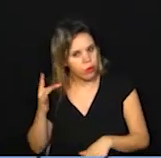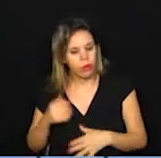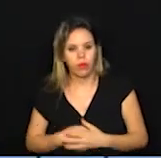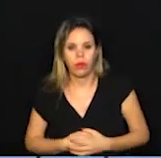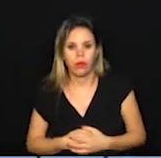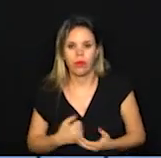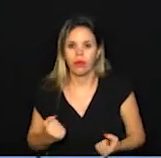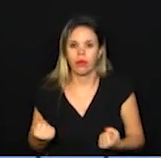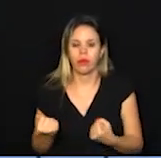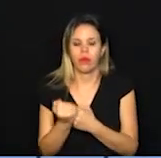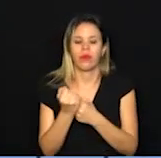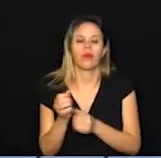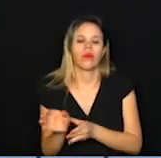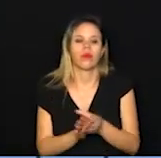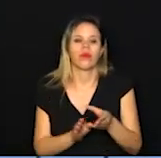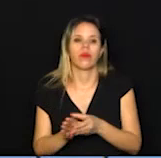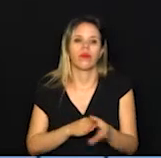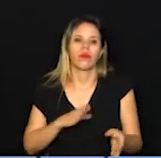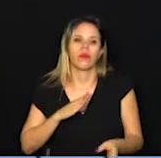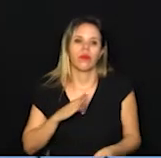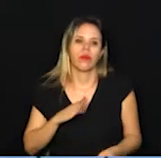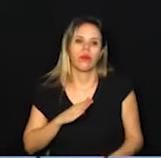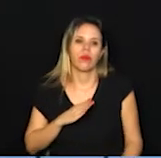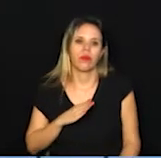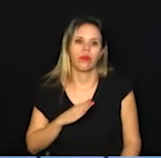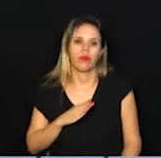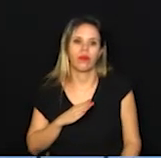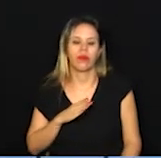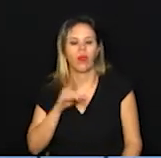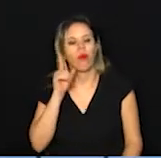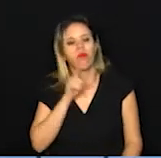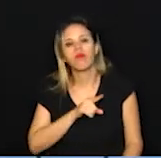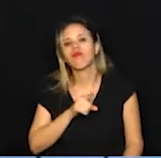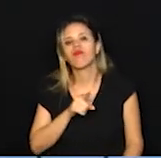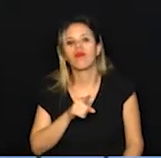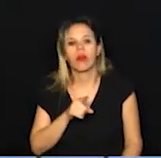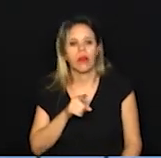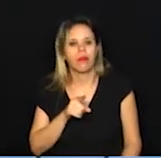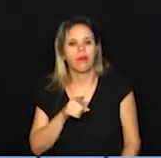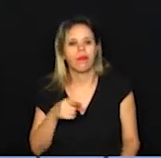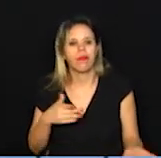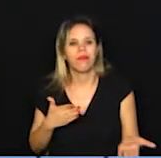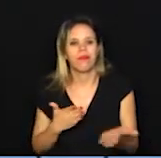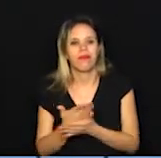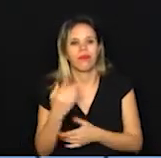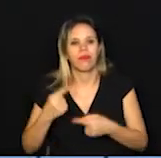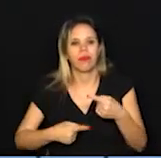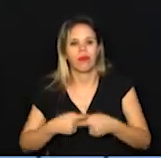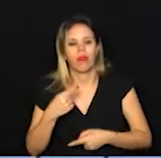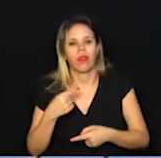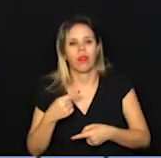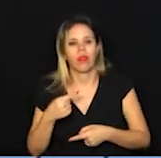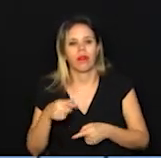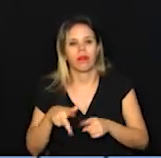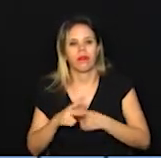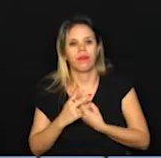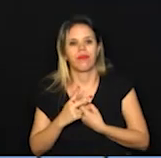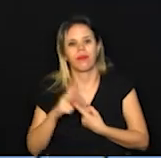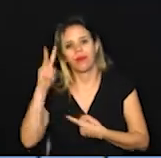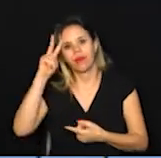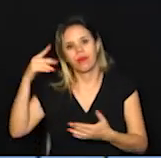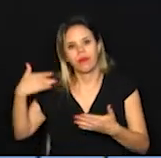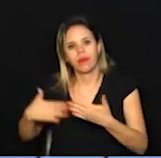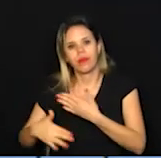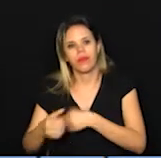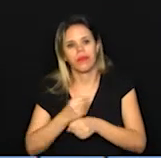que apoia o Conselho da cidade de Evanston, em Illinois, nos Estados Unidos, pela aprovação da política de reparação histórica